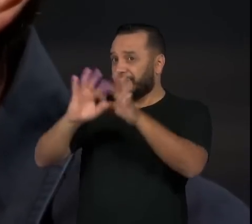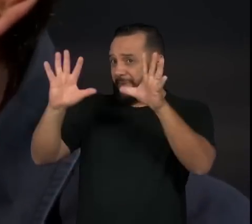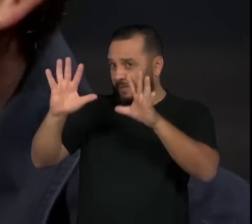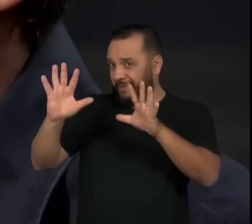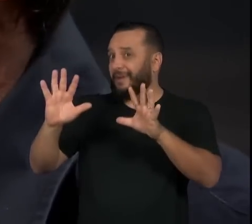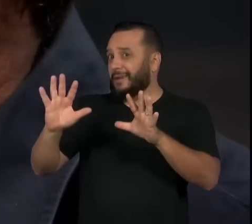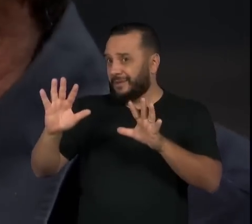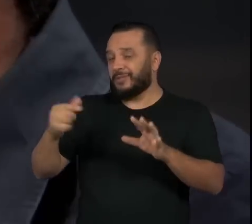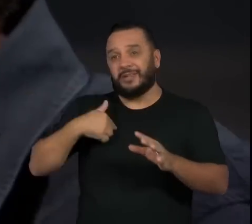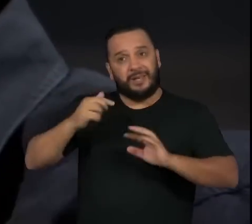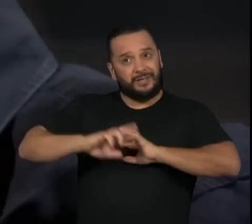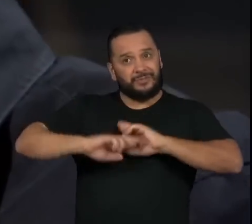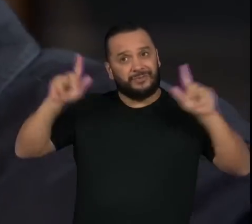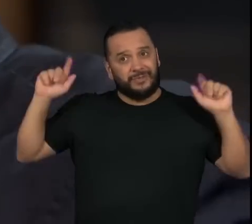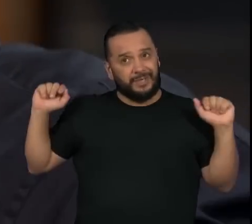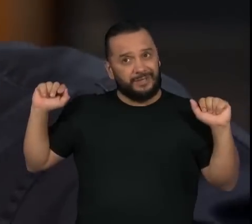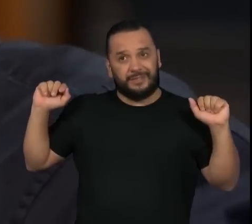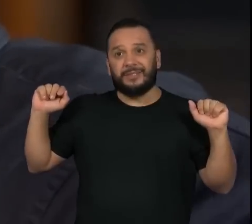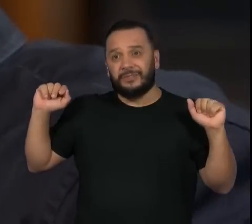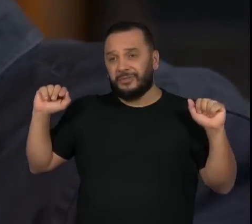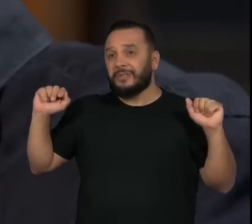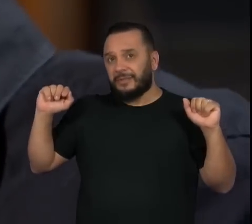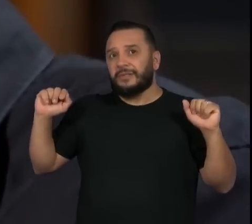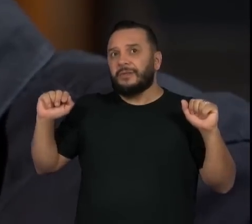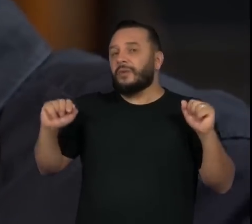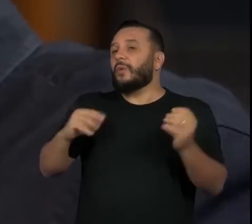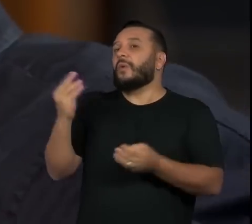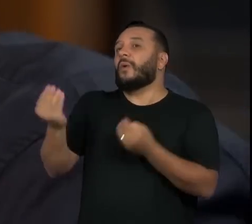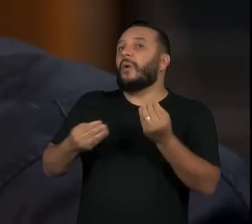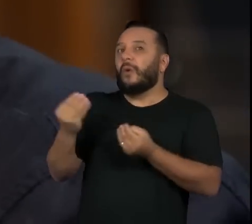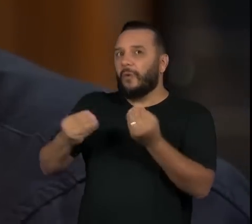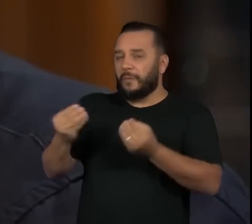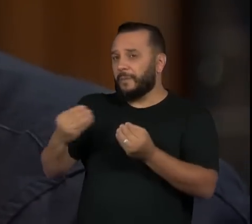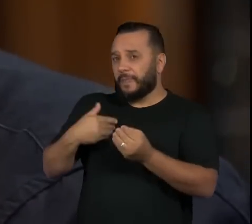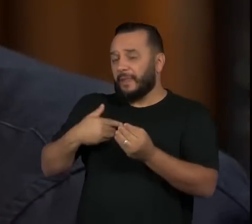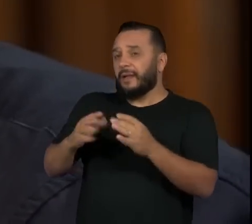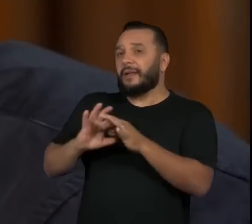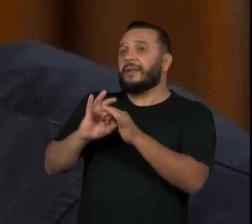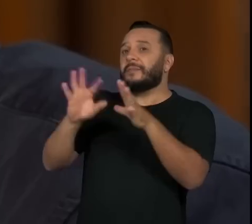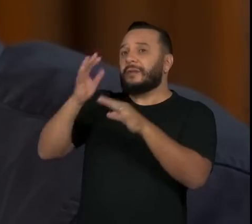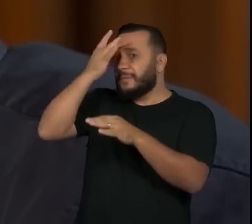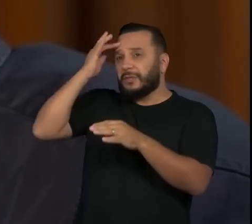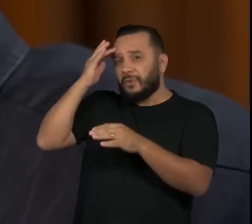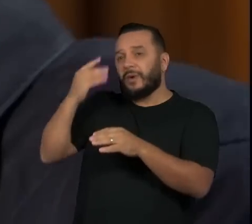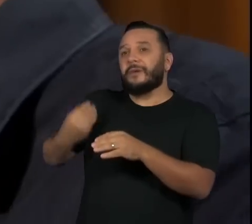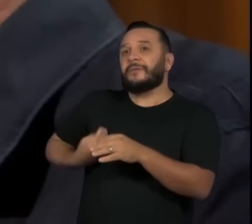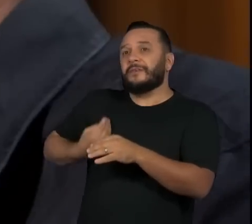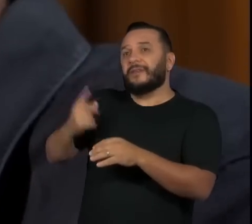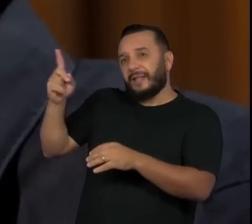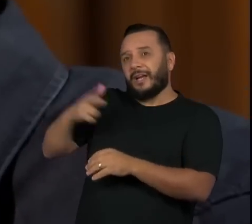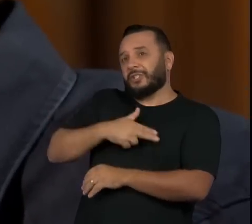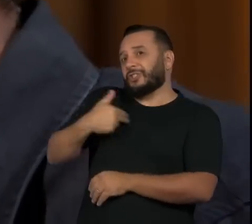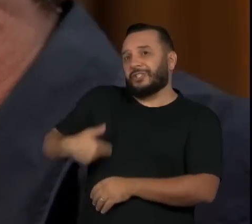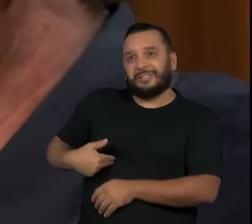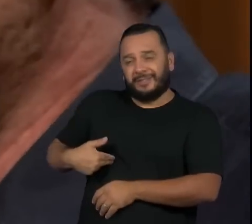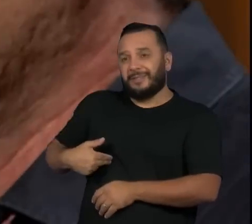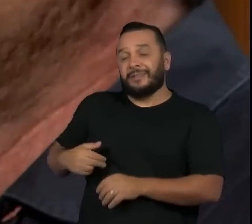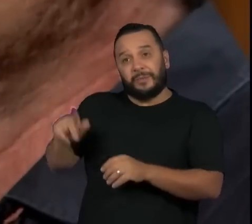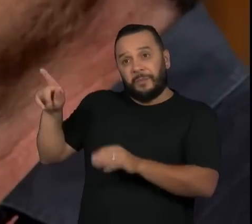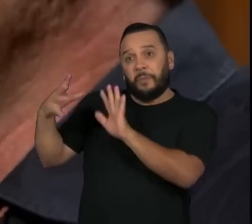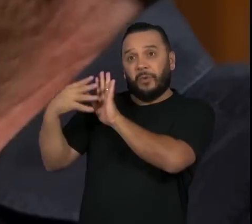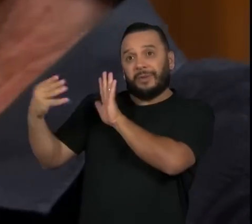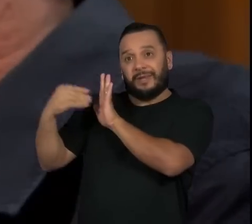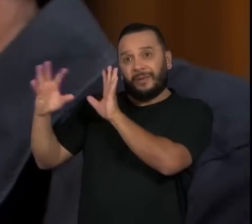longe do que é, hoje em dia, a condição de liberdade que as pessoas têm morando na China. Mas, novamente,